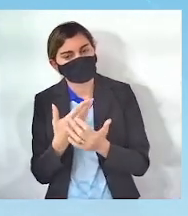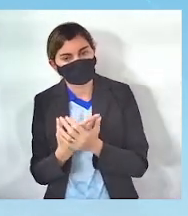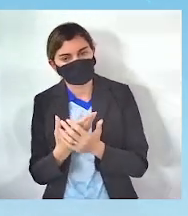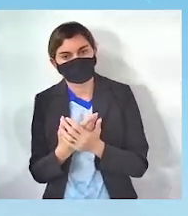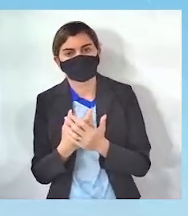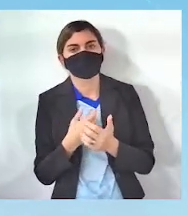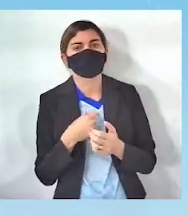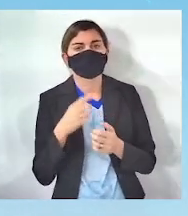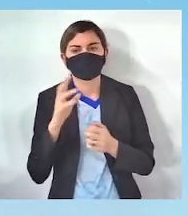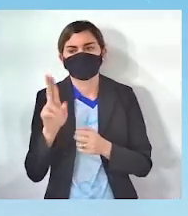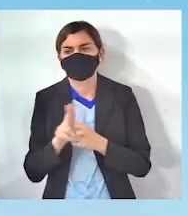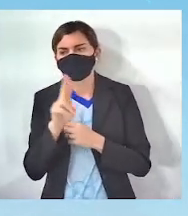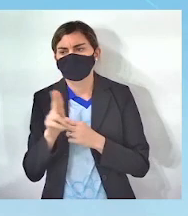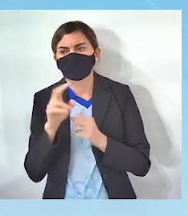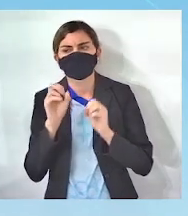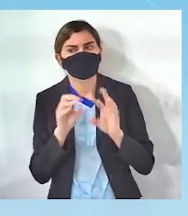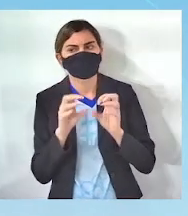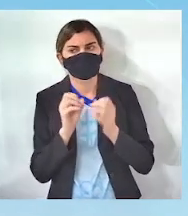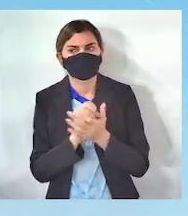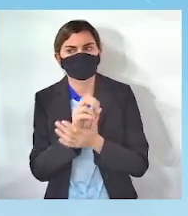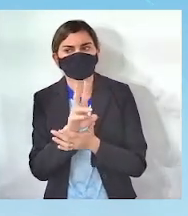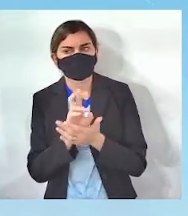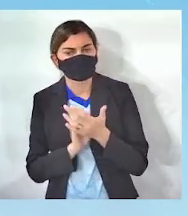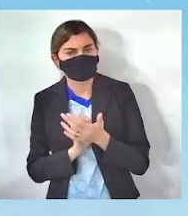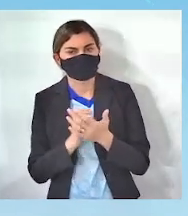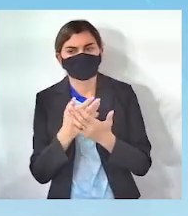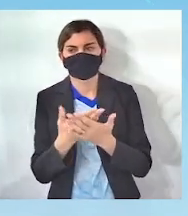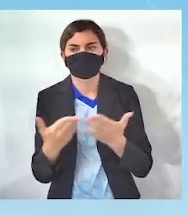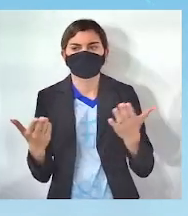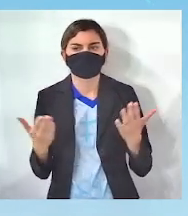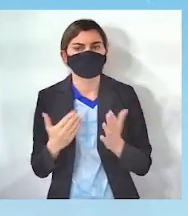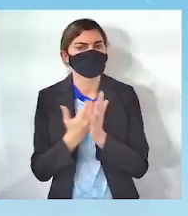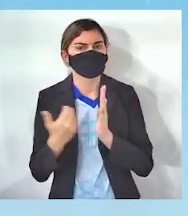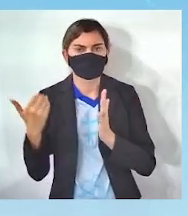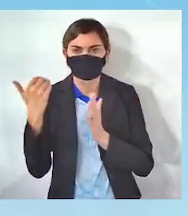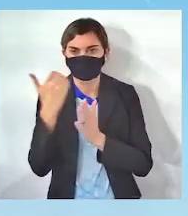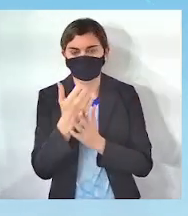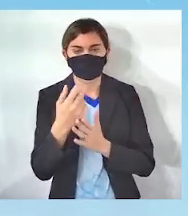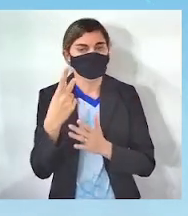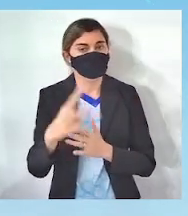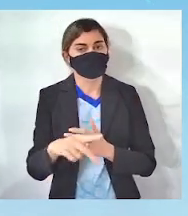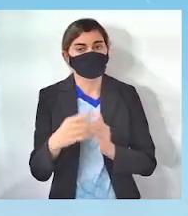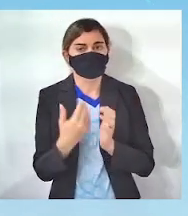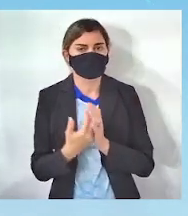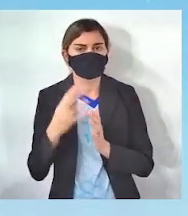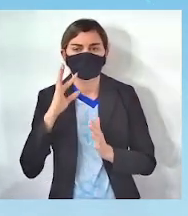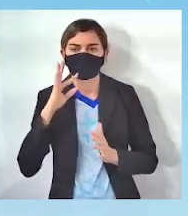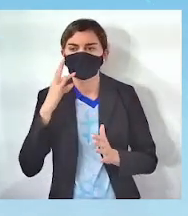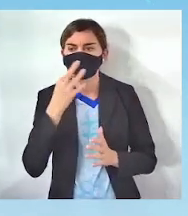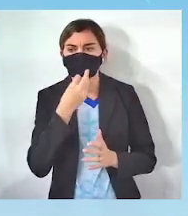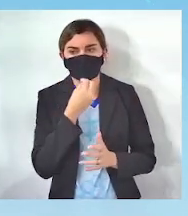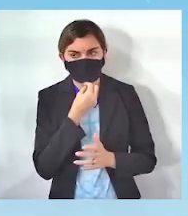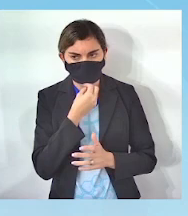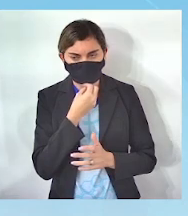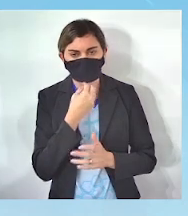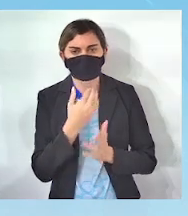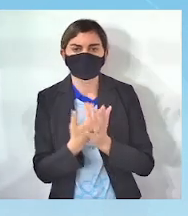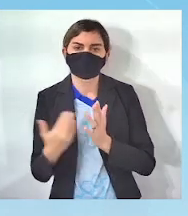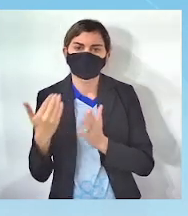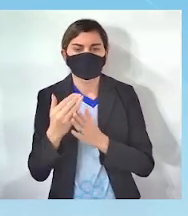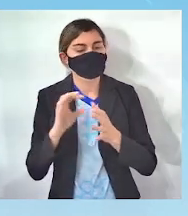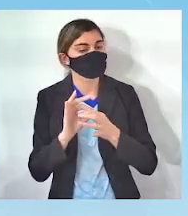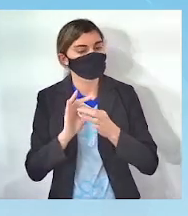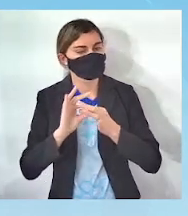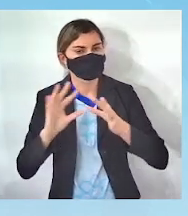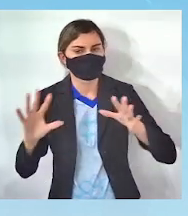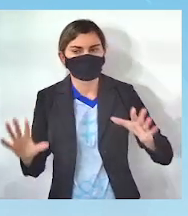focando, utilizando essas aulas de EducaPE para aumentar, ampliar ainda mais os teus conhecimentos e aí te